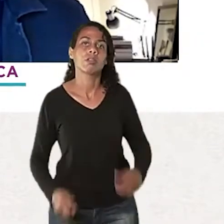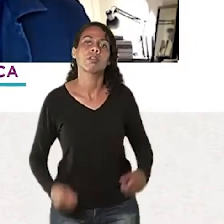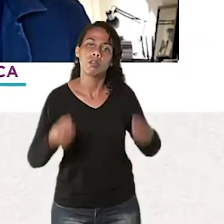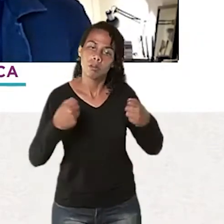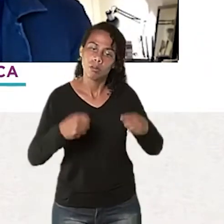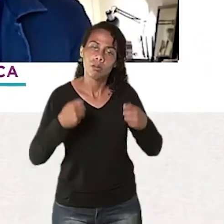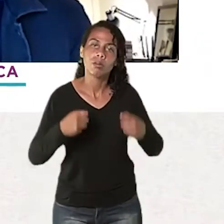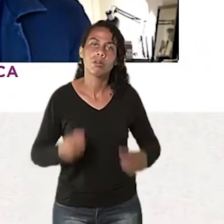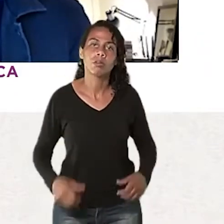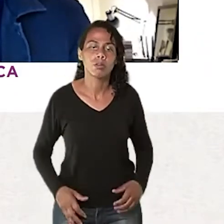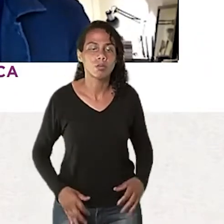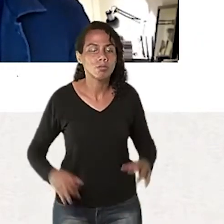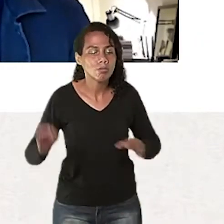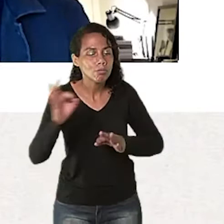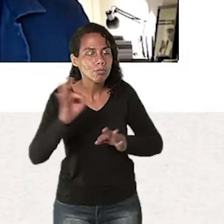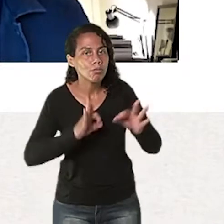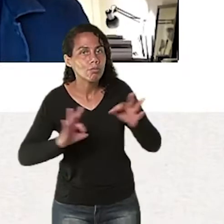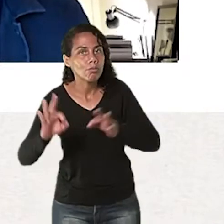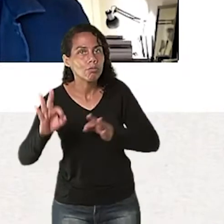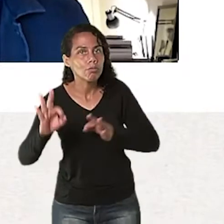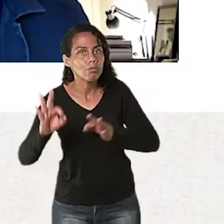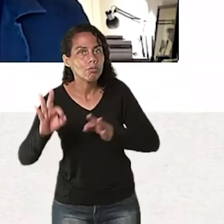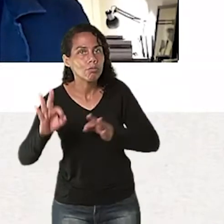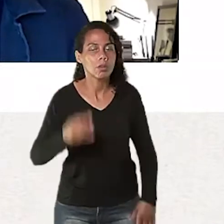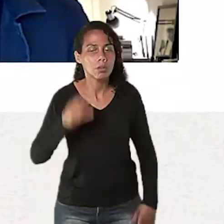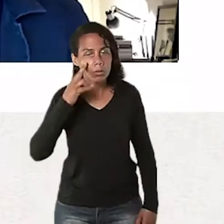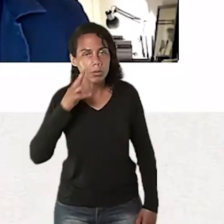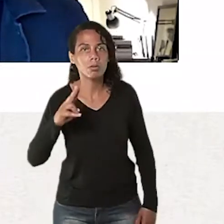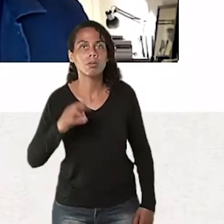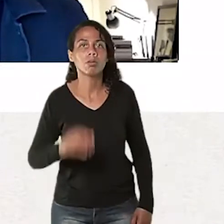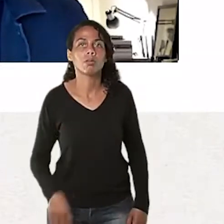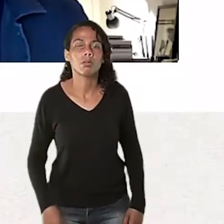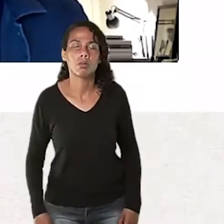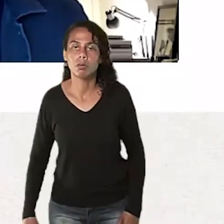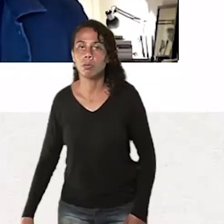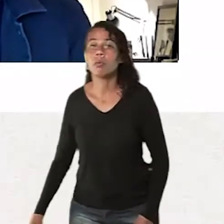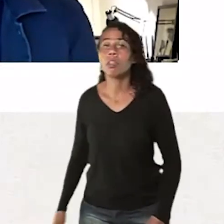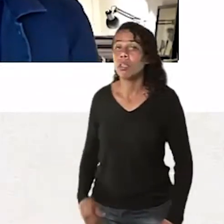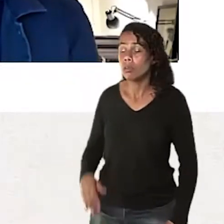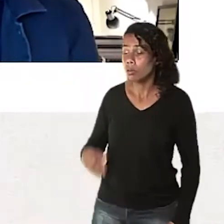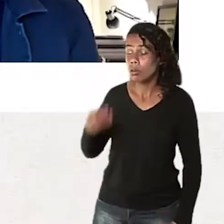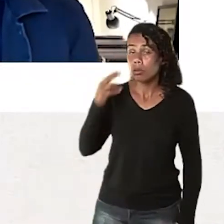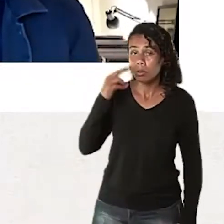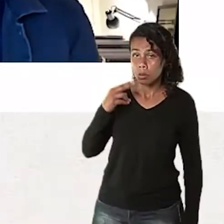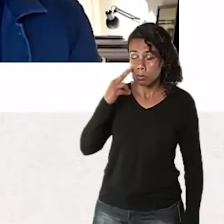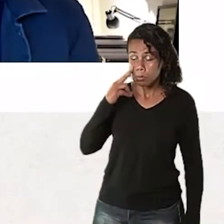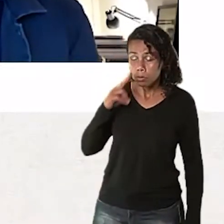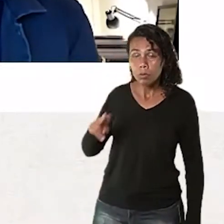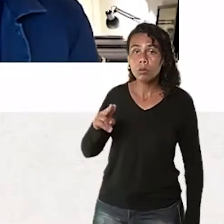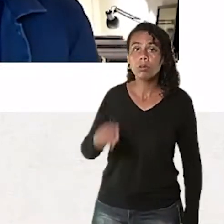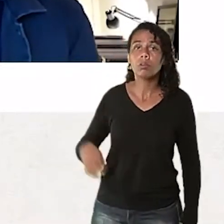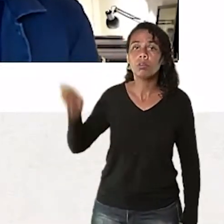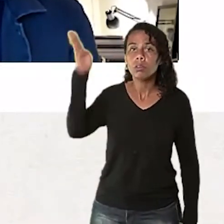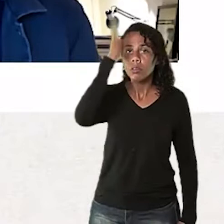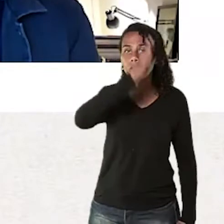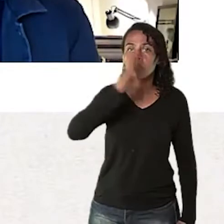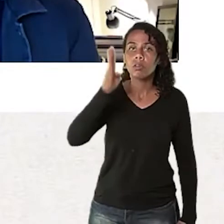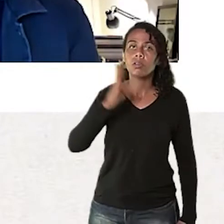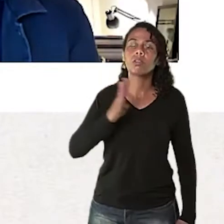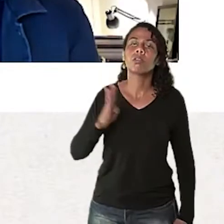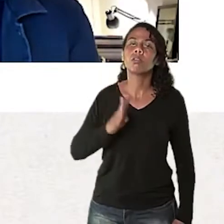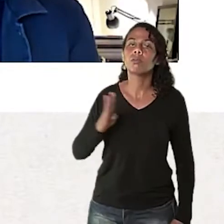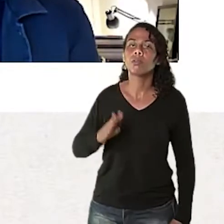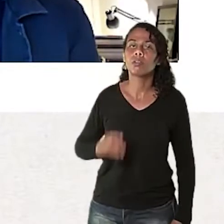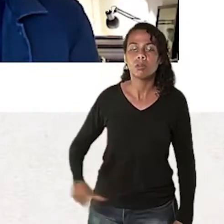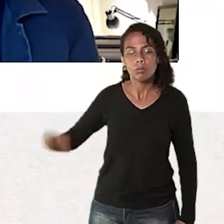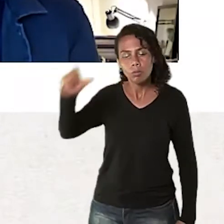na trincheira contra o fascismo e desavergonhado explícito, com todas as garras postas para fora,